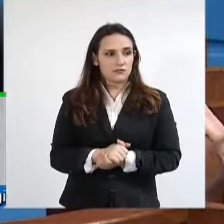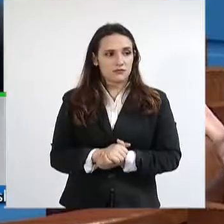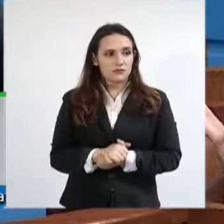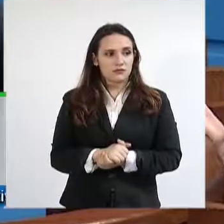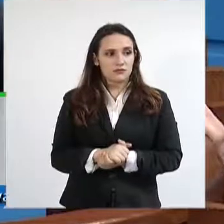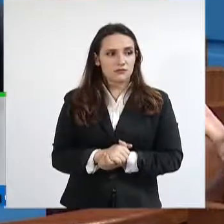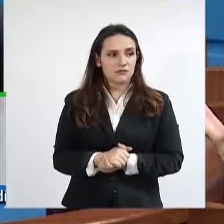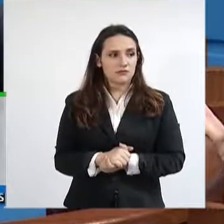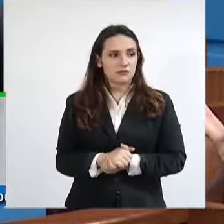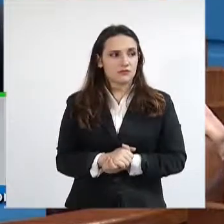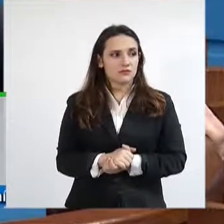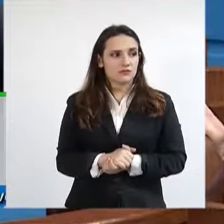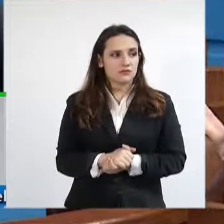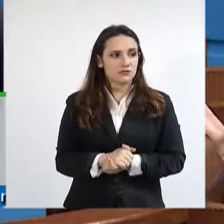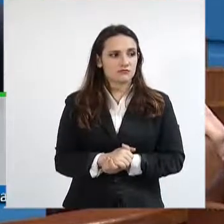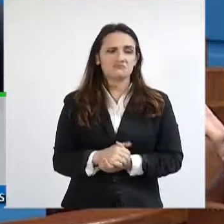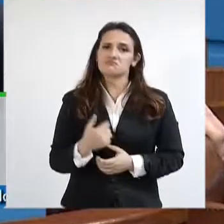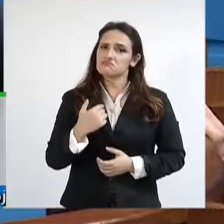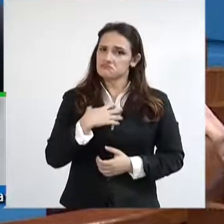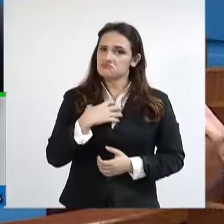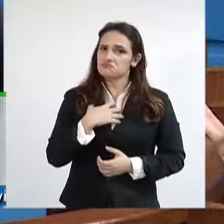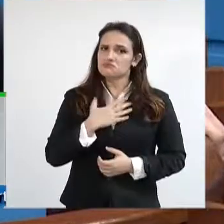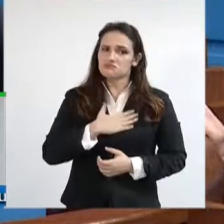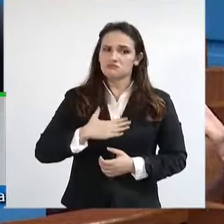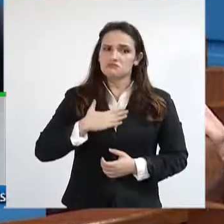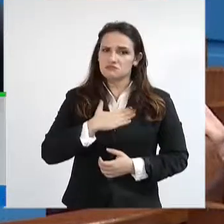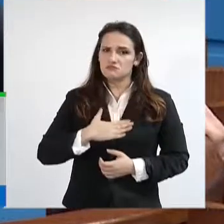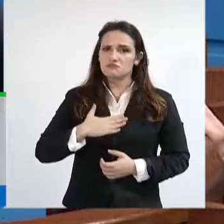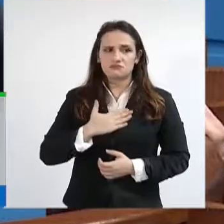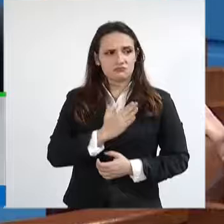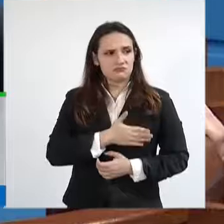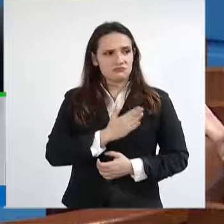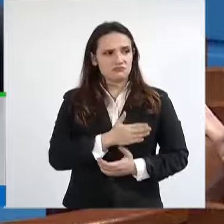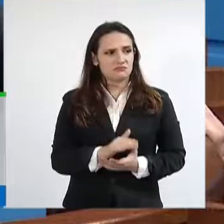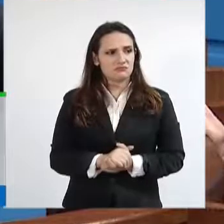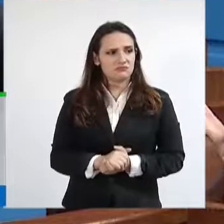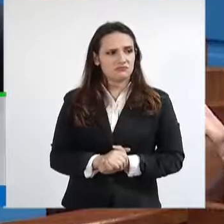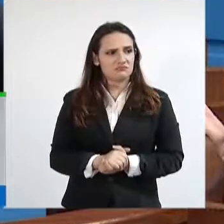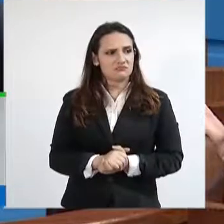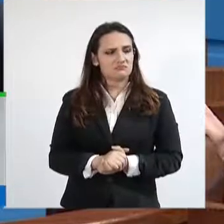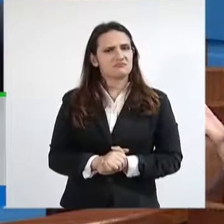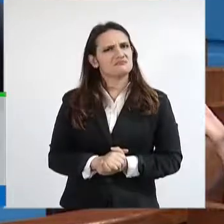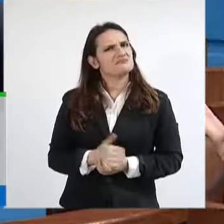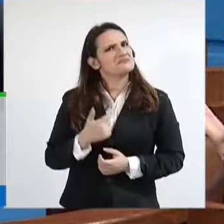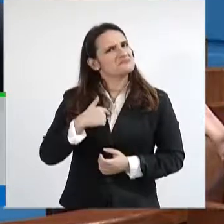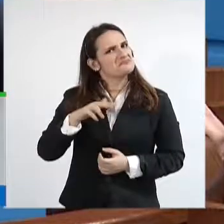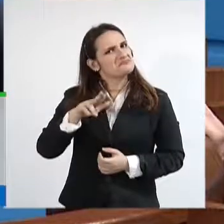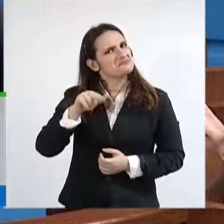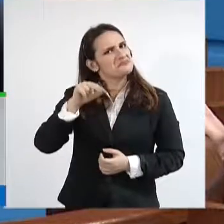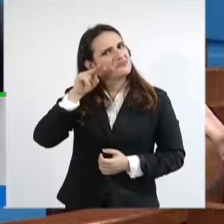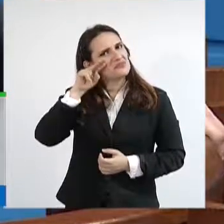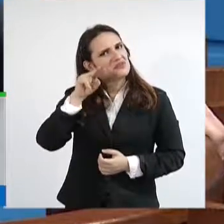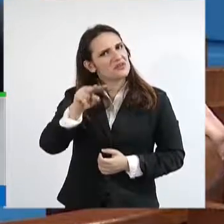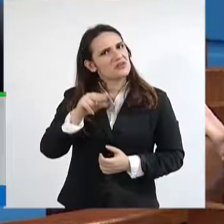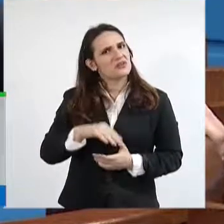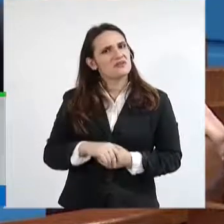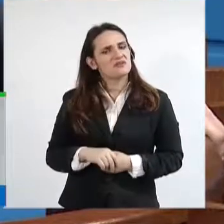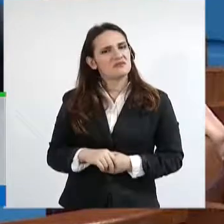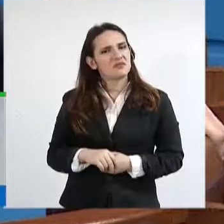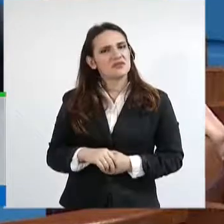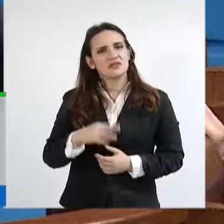inclusive, com uma alegria muito grande no coração, porque é uma das poucas vezes que o deputado Renato Câmara concorda